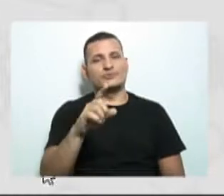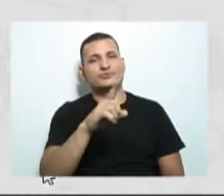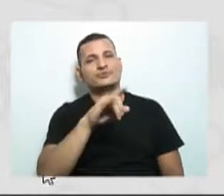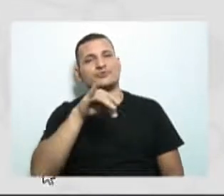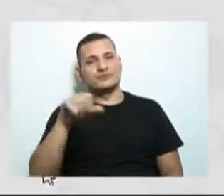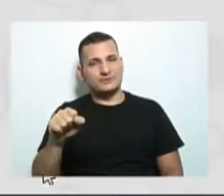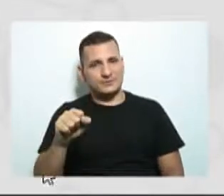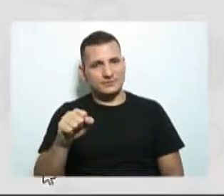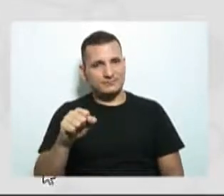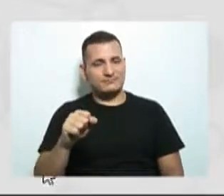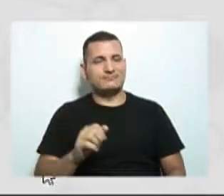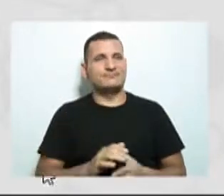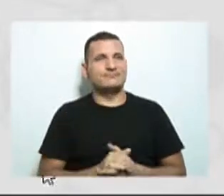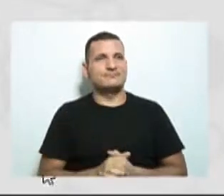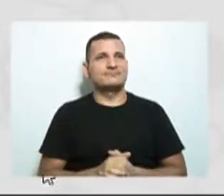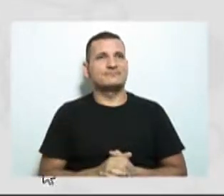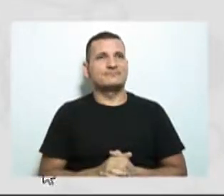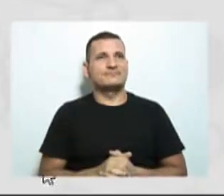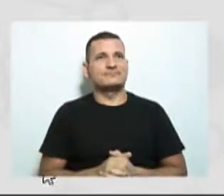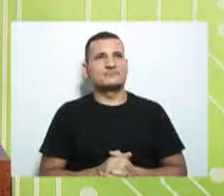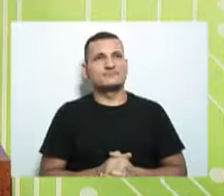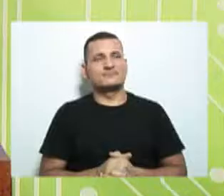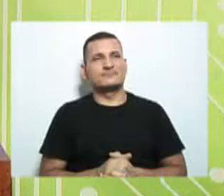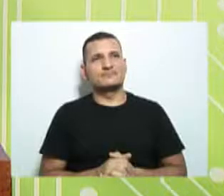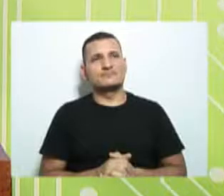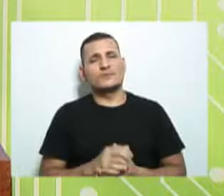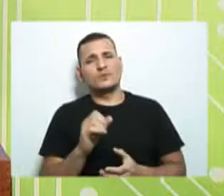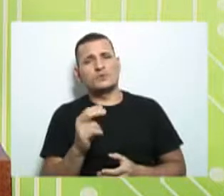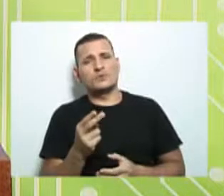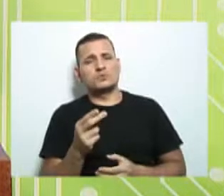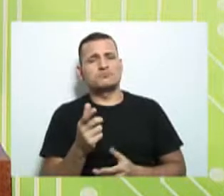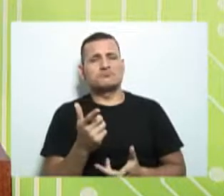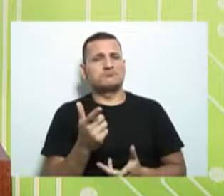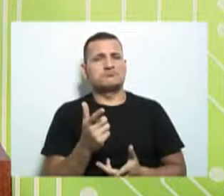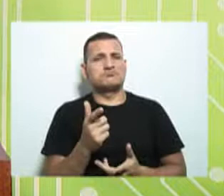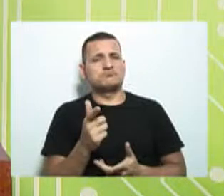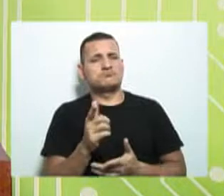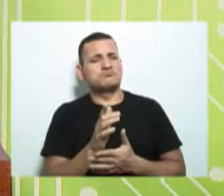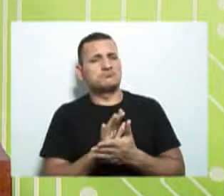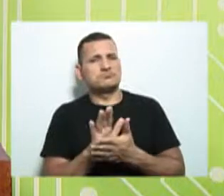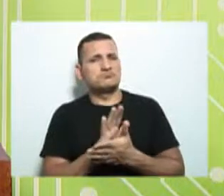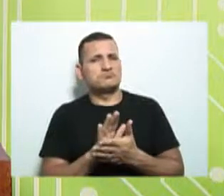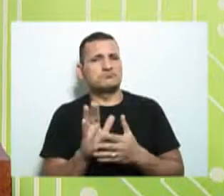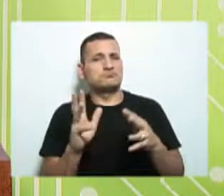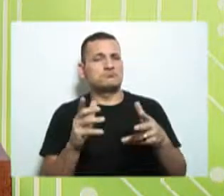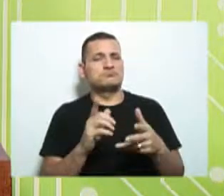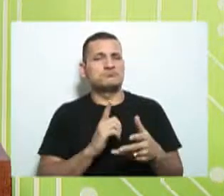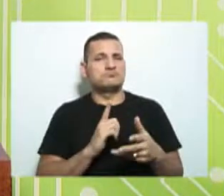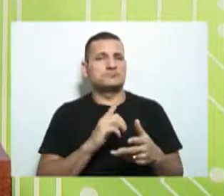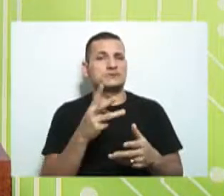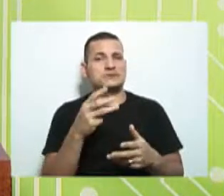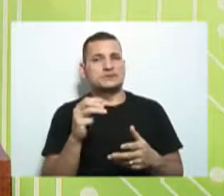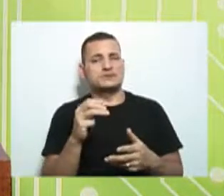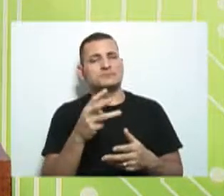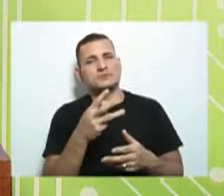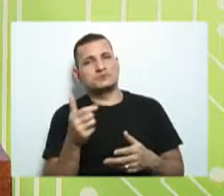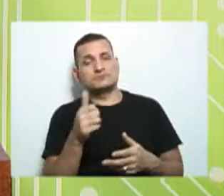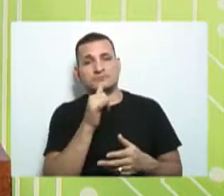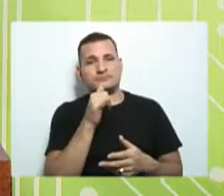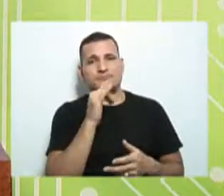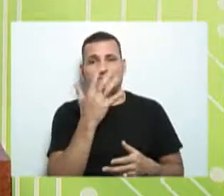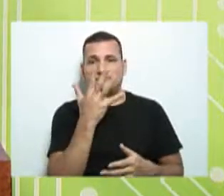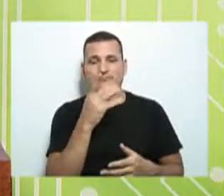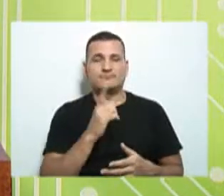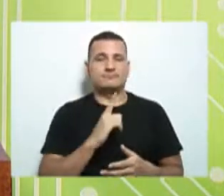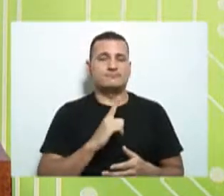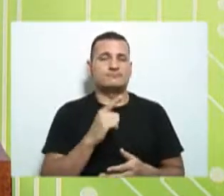nem todos têm 30 dias, nem todos têm 31 dias, então tem que tomar muito cuidado com isso daí. Fevereiro, por exemplo, não tem 30